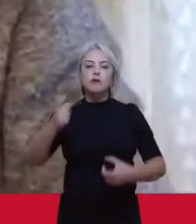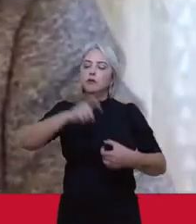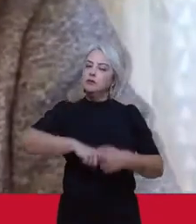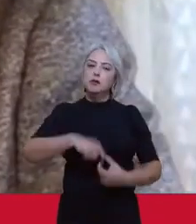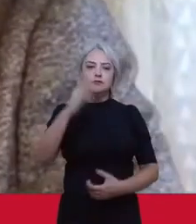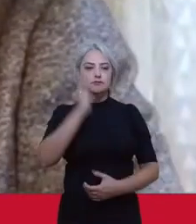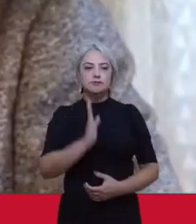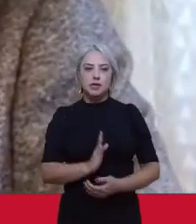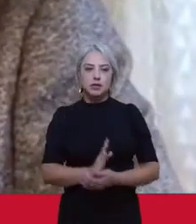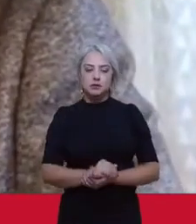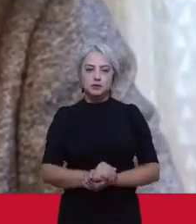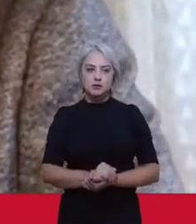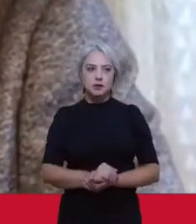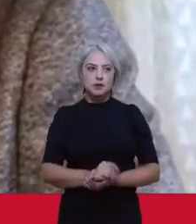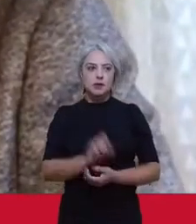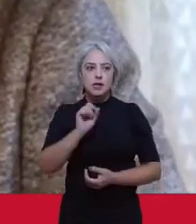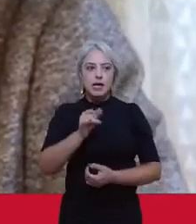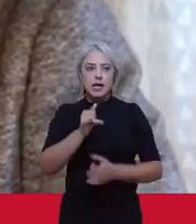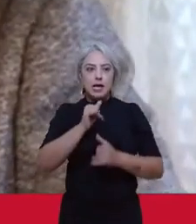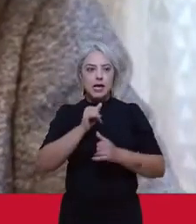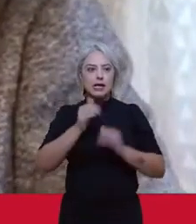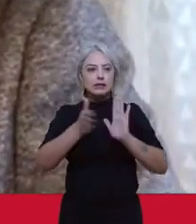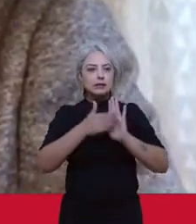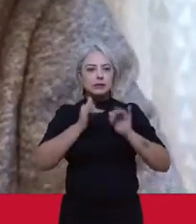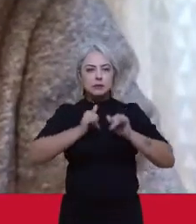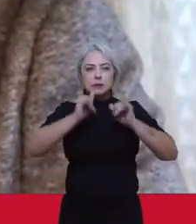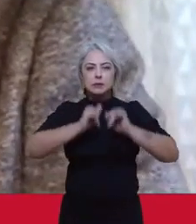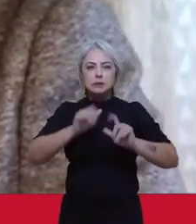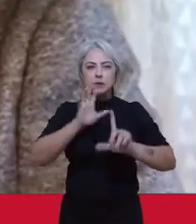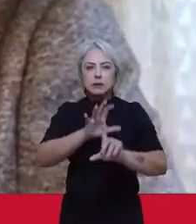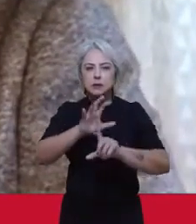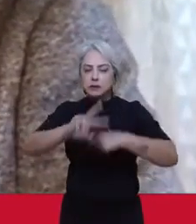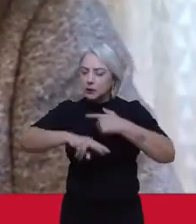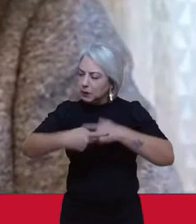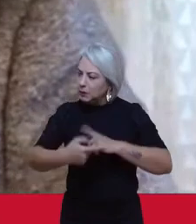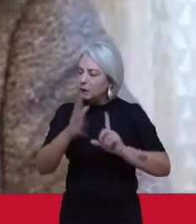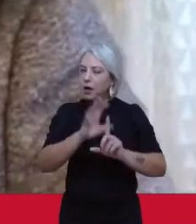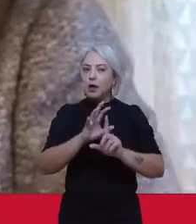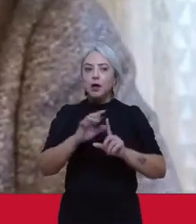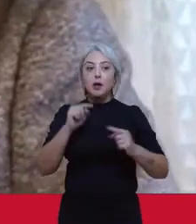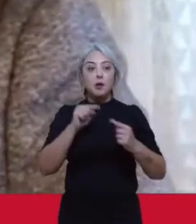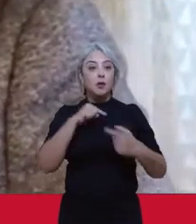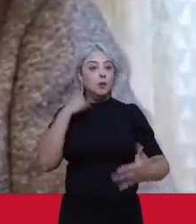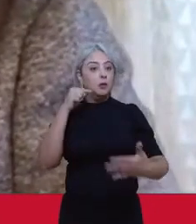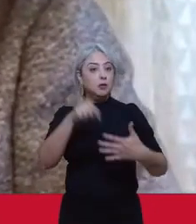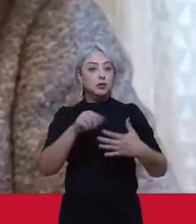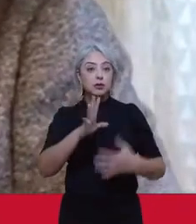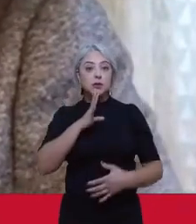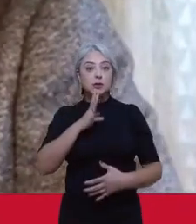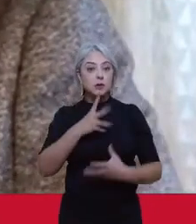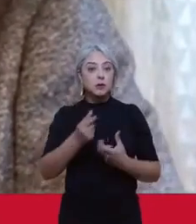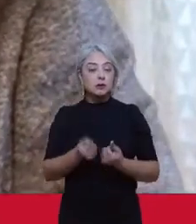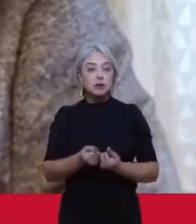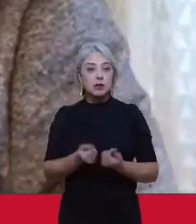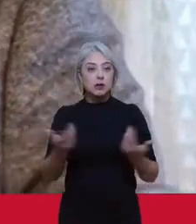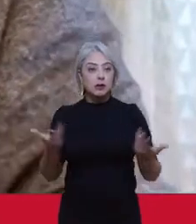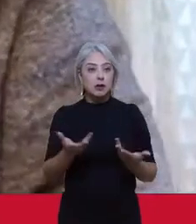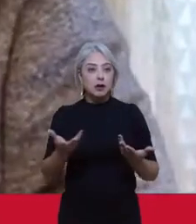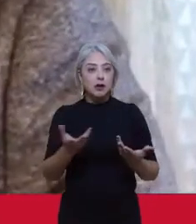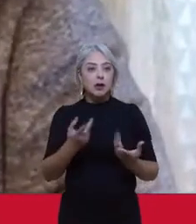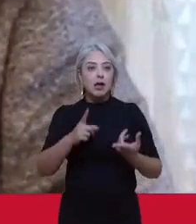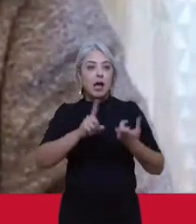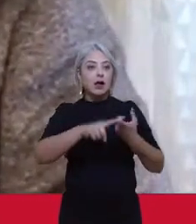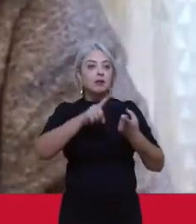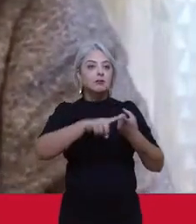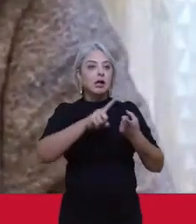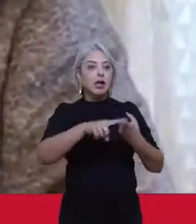Brasil, né? Então, essa notícia gerou impacto, mas os motivos dela são hoje muito conhecidos. Eu estava sob